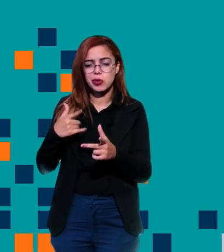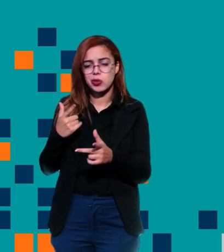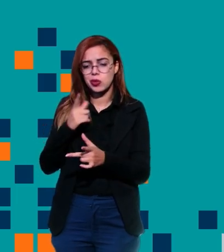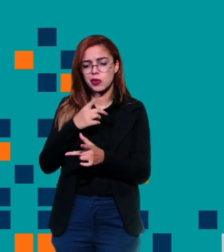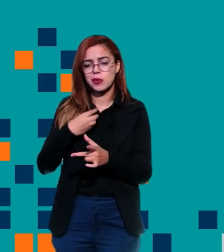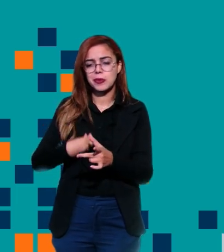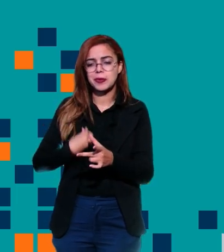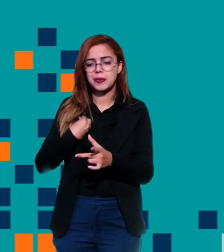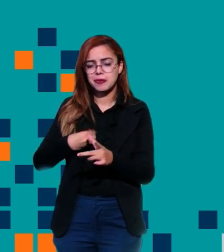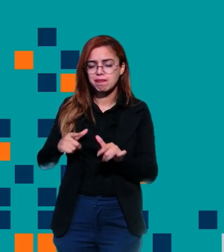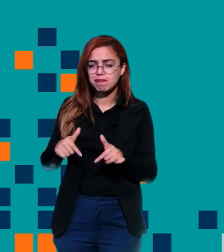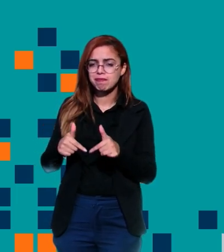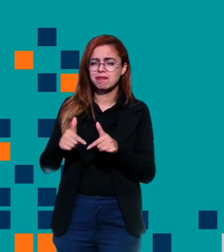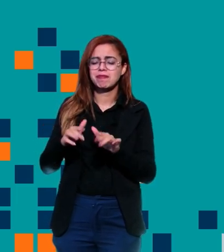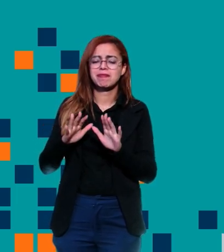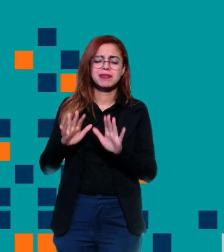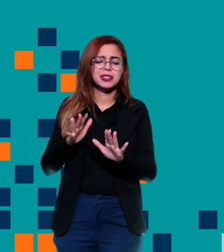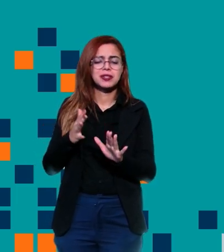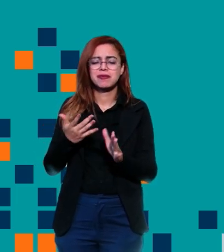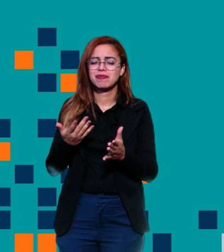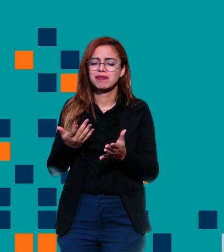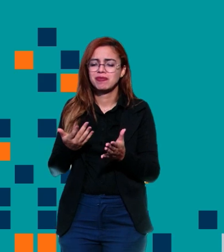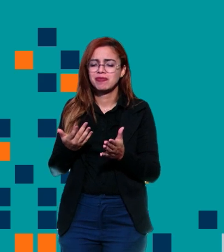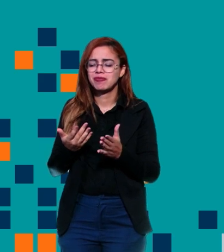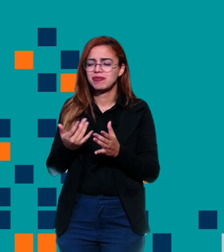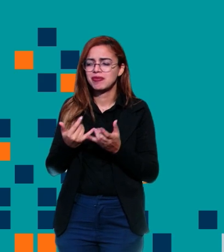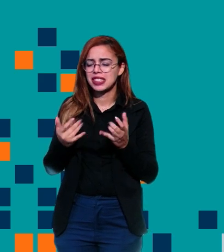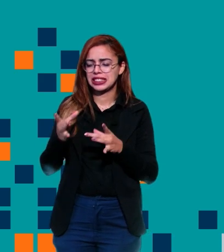né? Mas não deu muito certo.